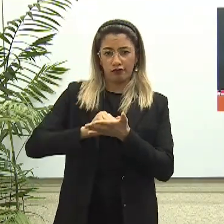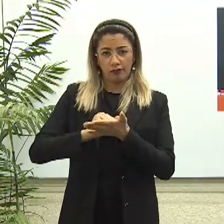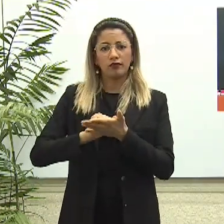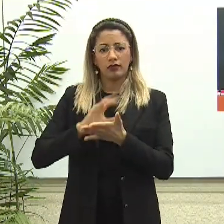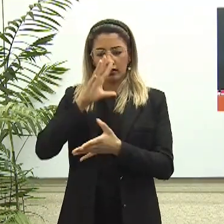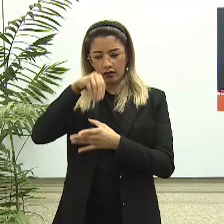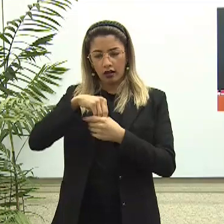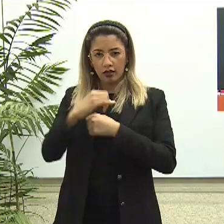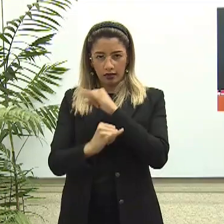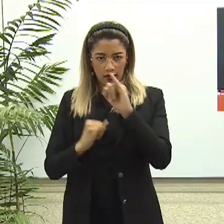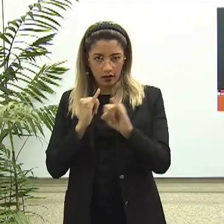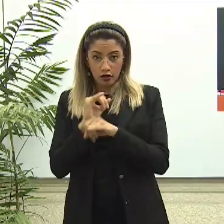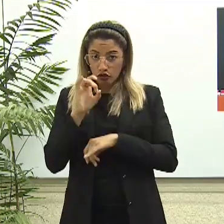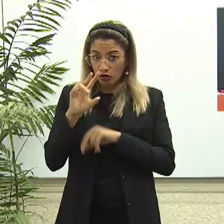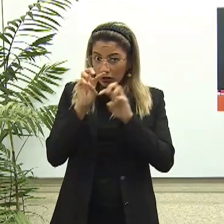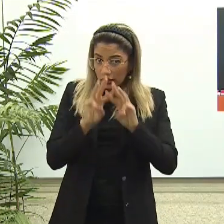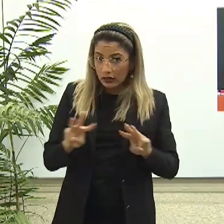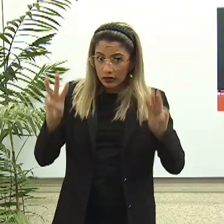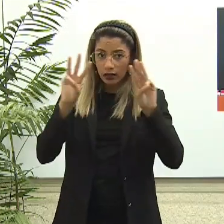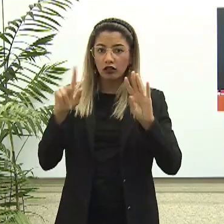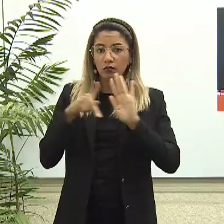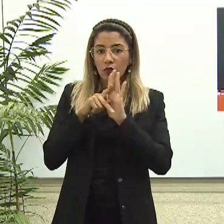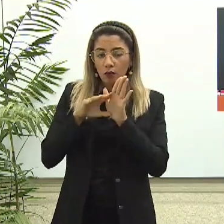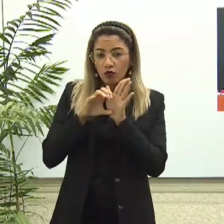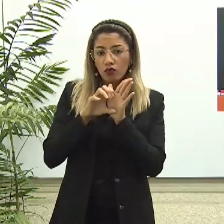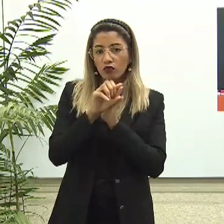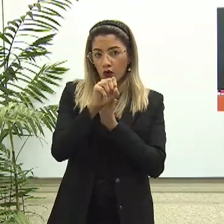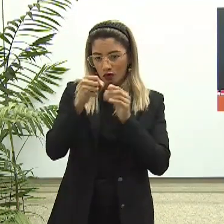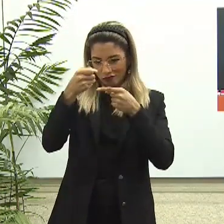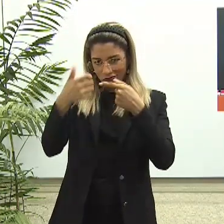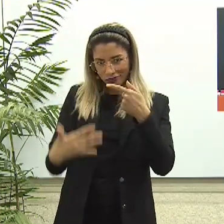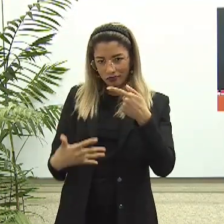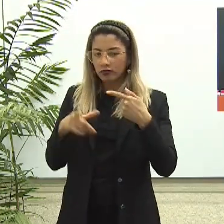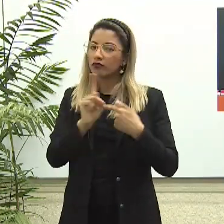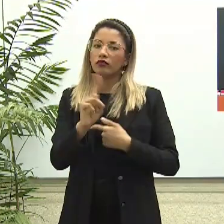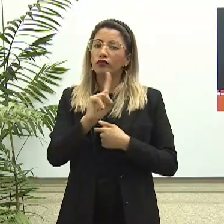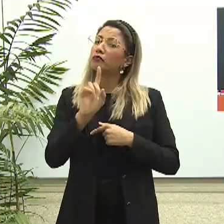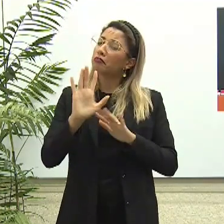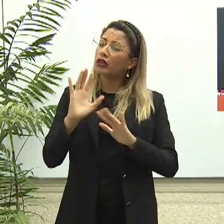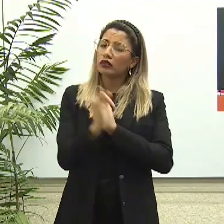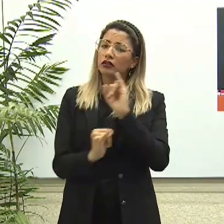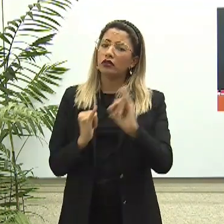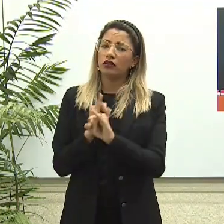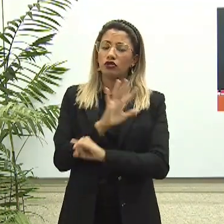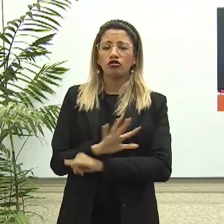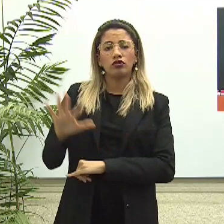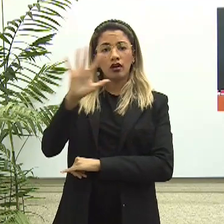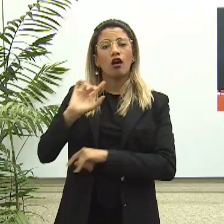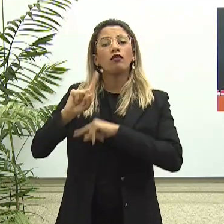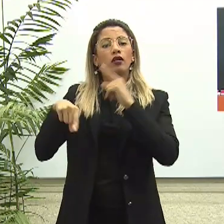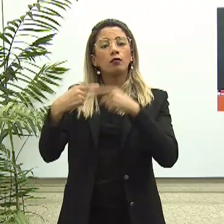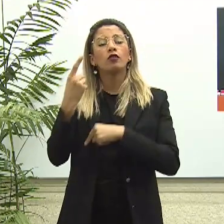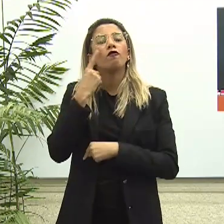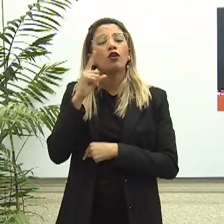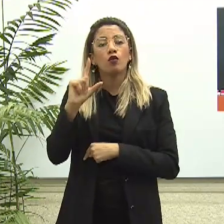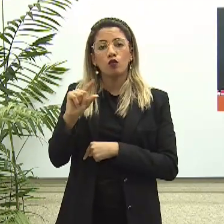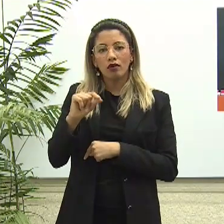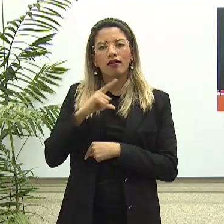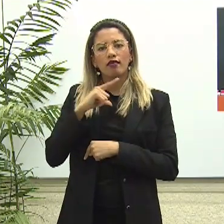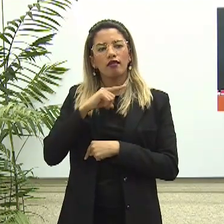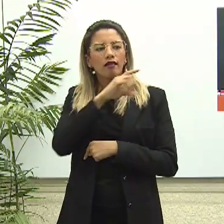internet não só no próprio site da Google mas na internet como um todo e depois registrar criar perfis de usuários e